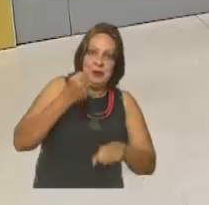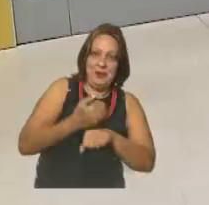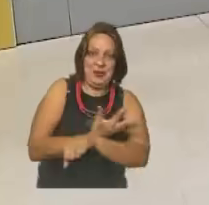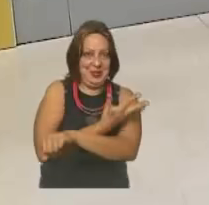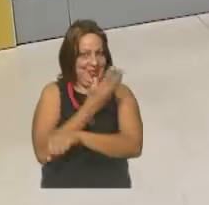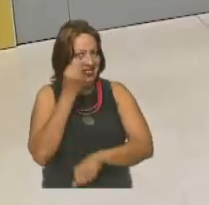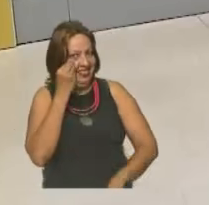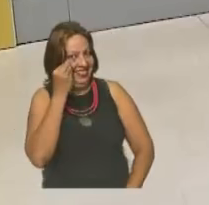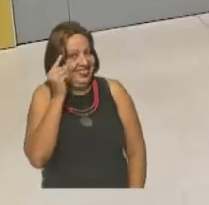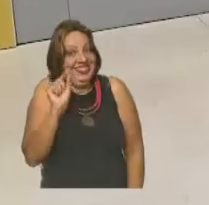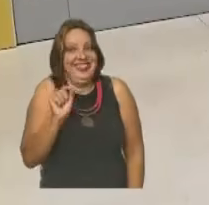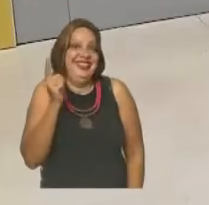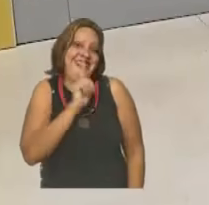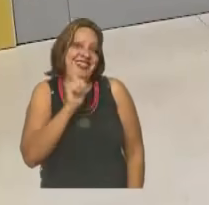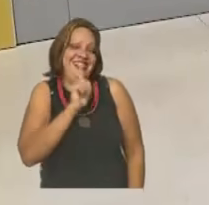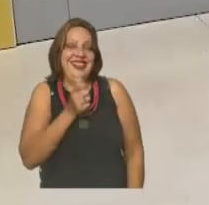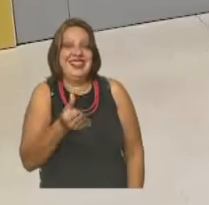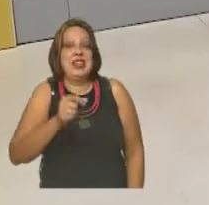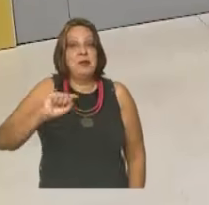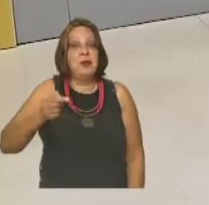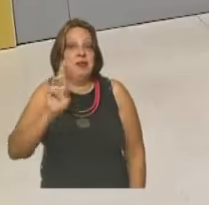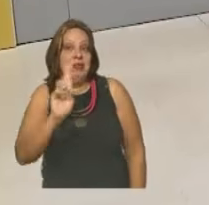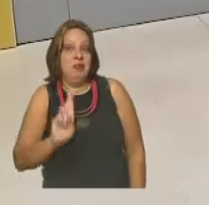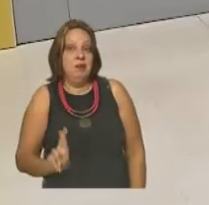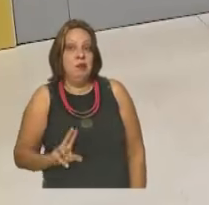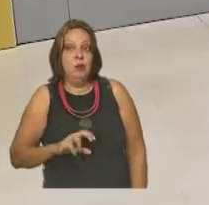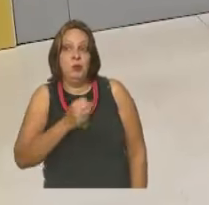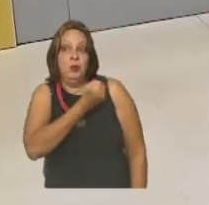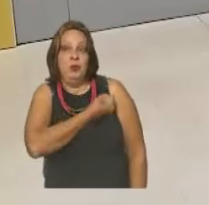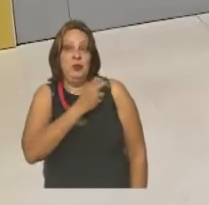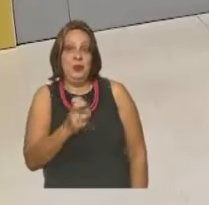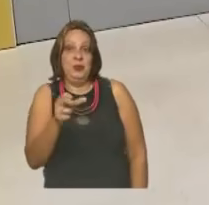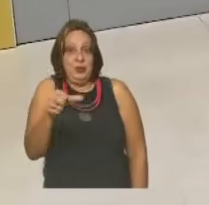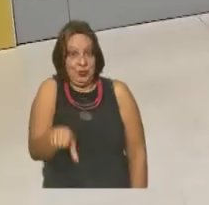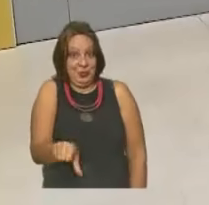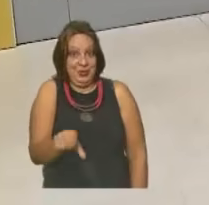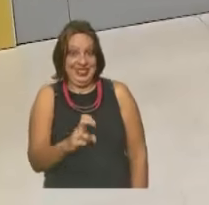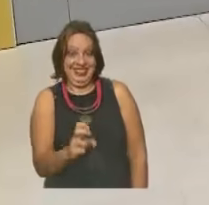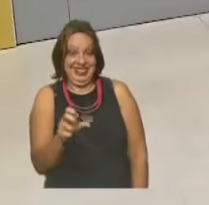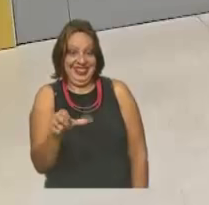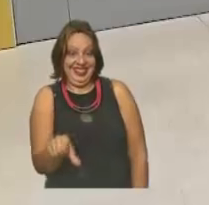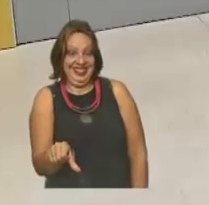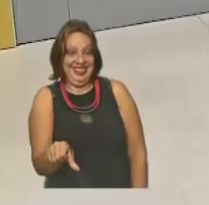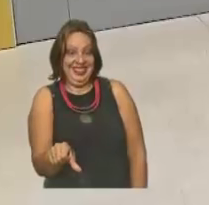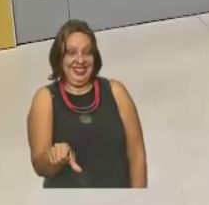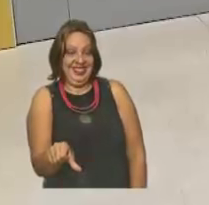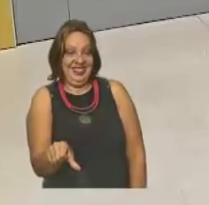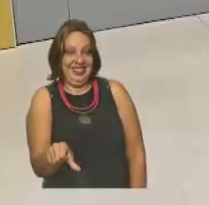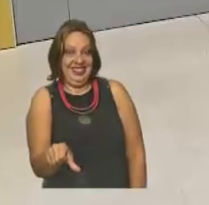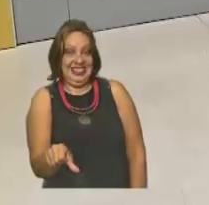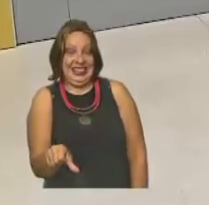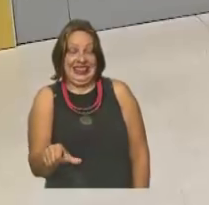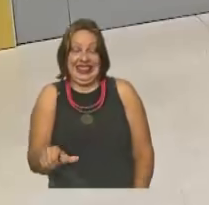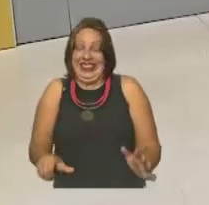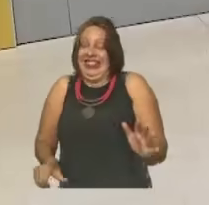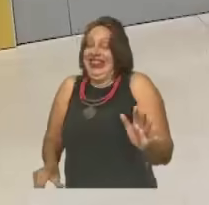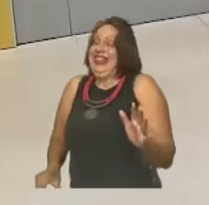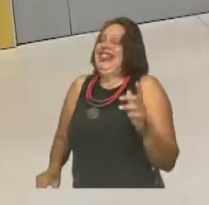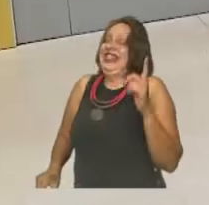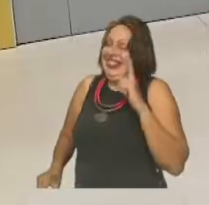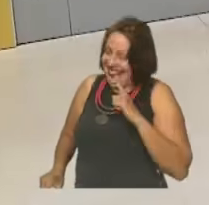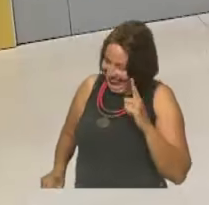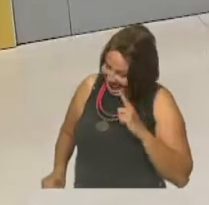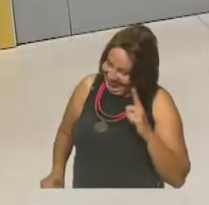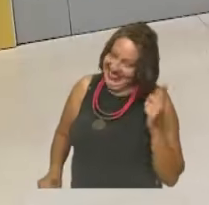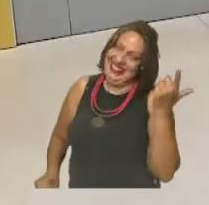na expectativa, para ver quem vai levar 6 mil reais. Número 59, 59. E atenção